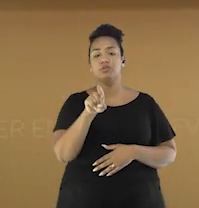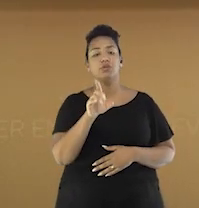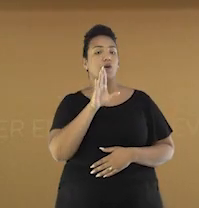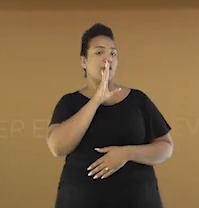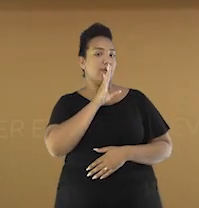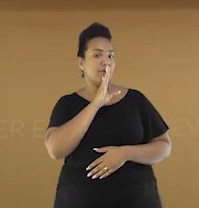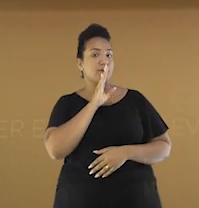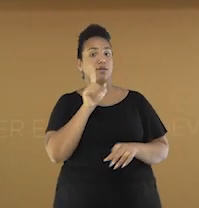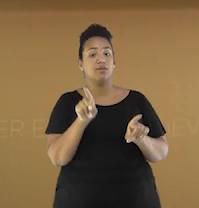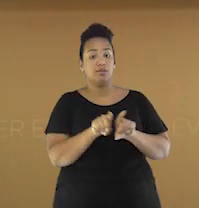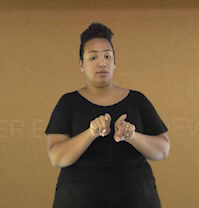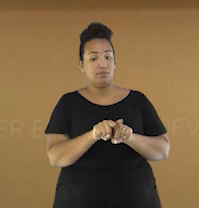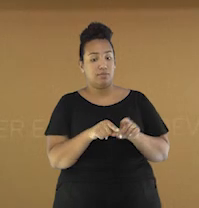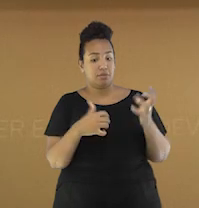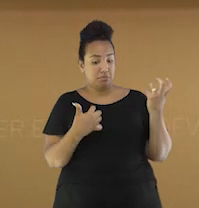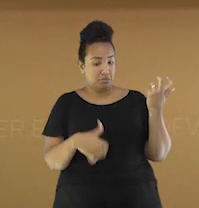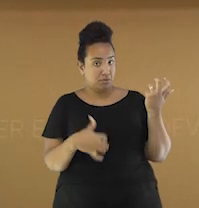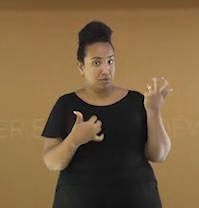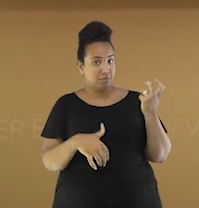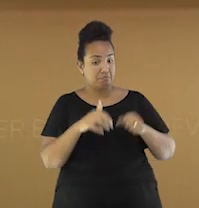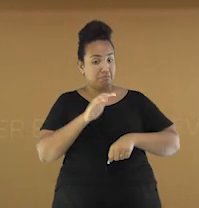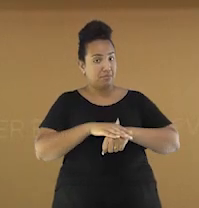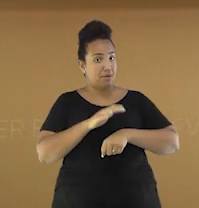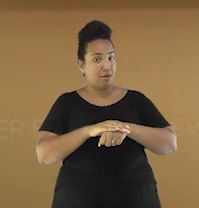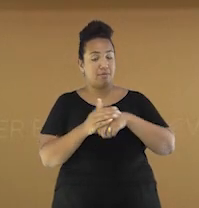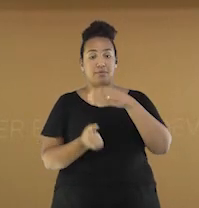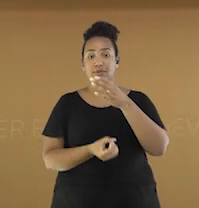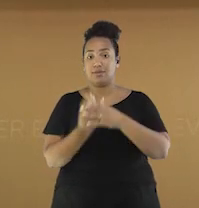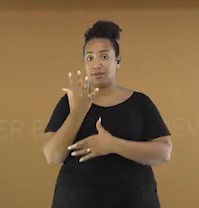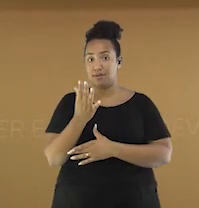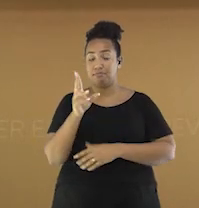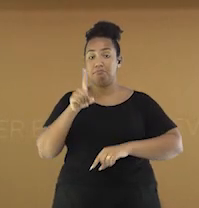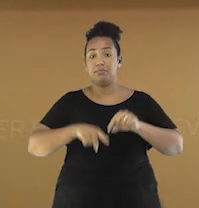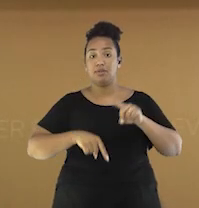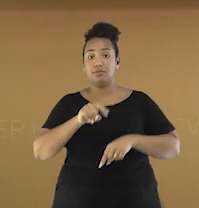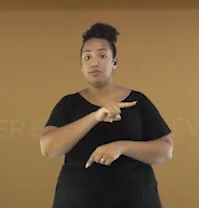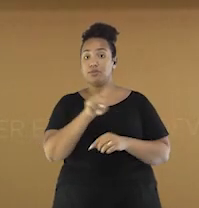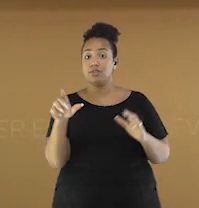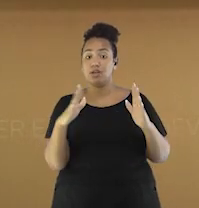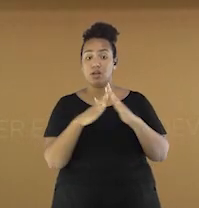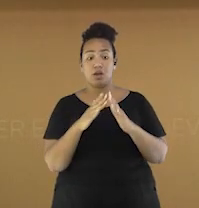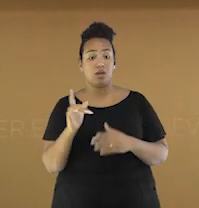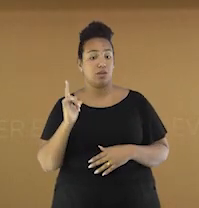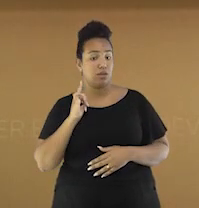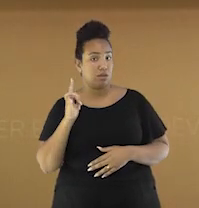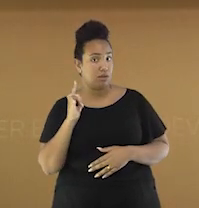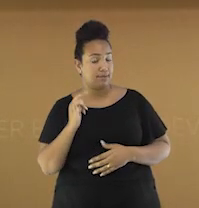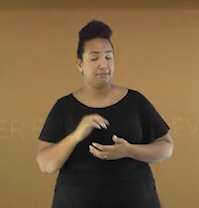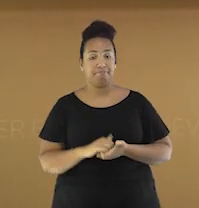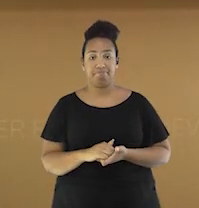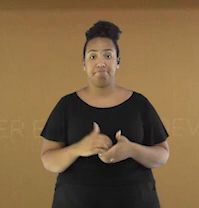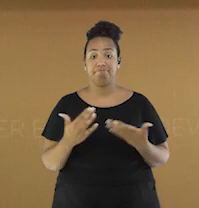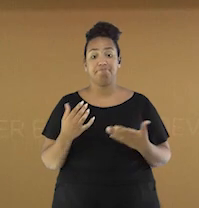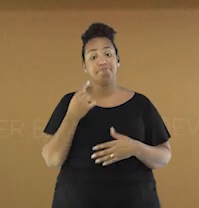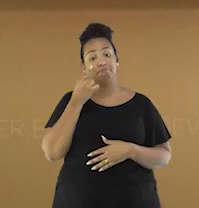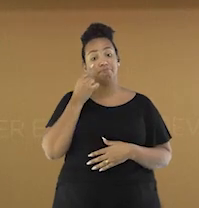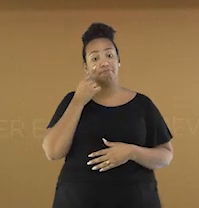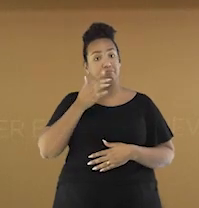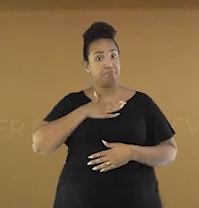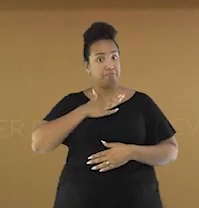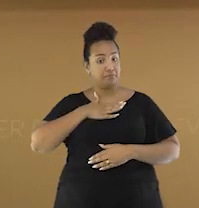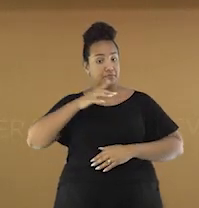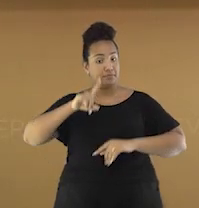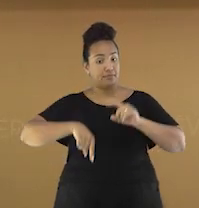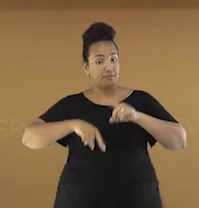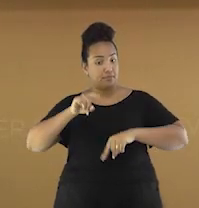seu próprio instrumento, utilizando materiais que você pode ter em casa. Olha só o ukulele que eu trouxe. Meu ukulele,